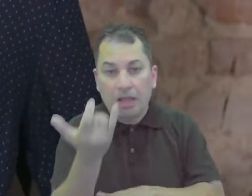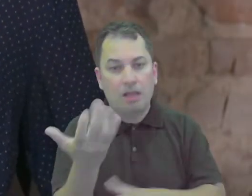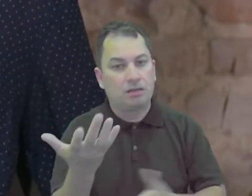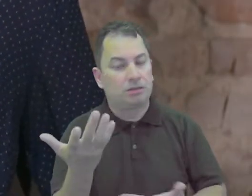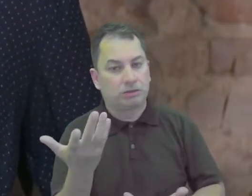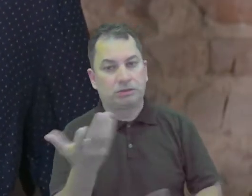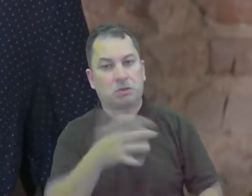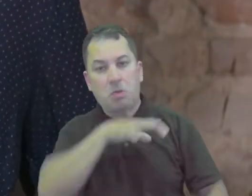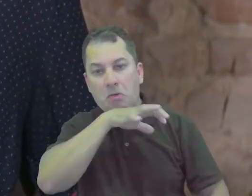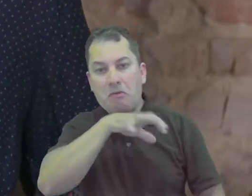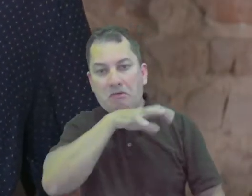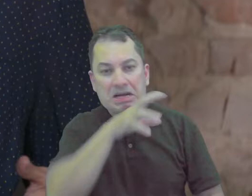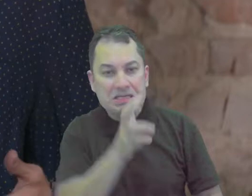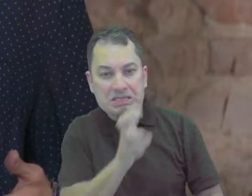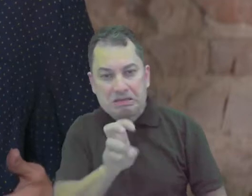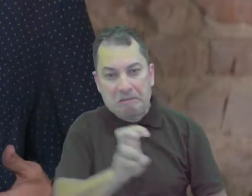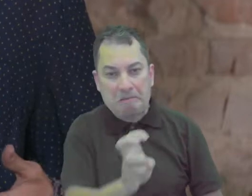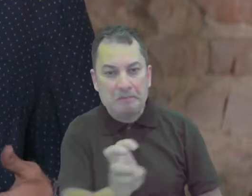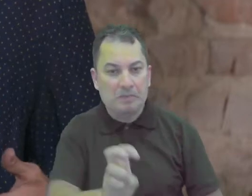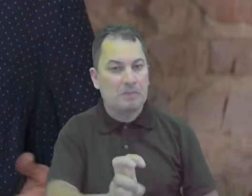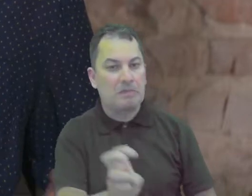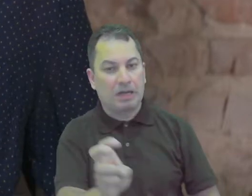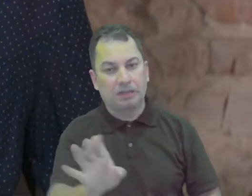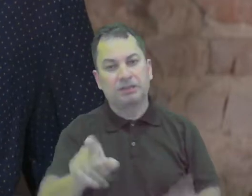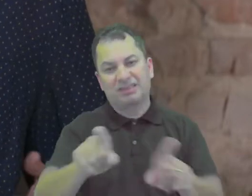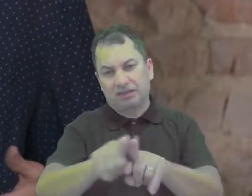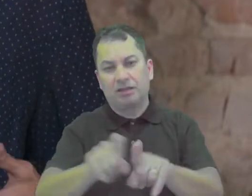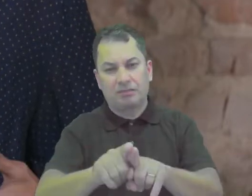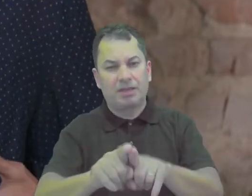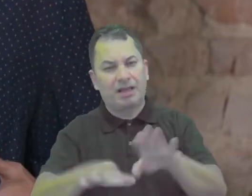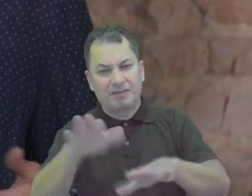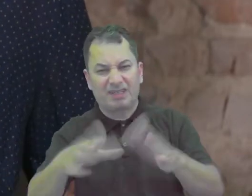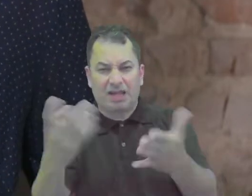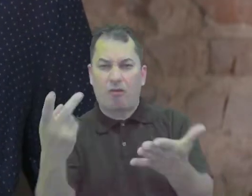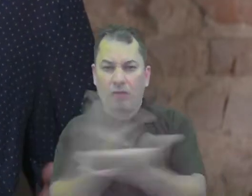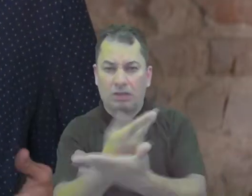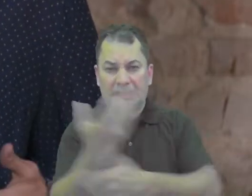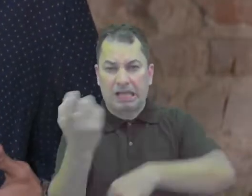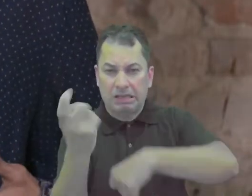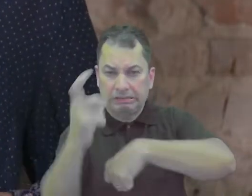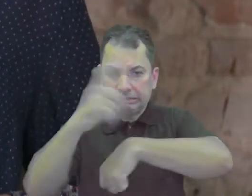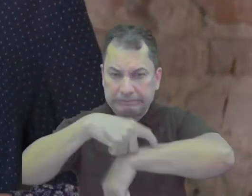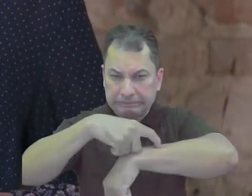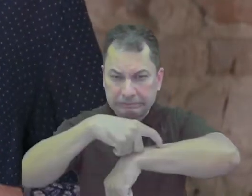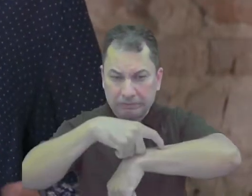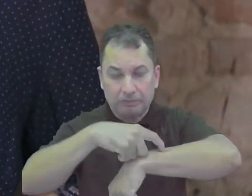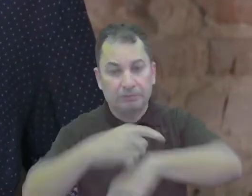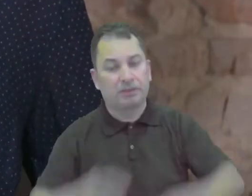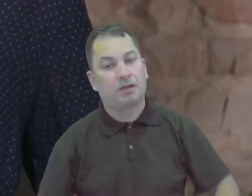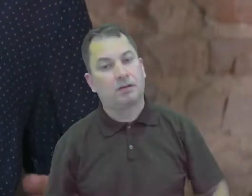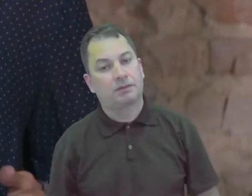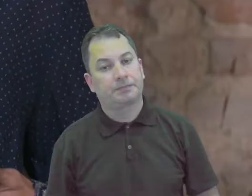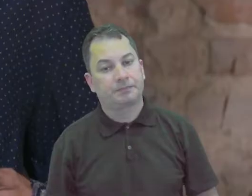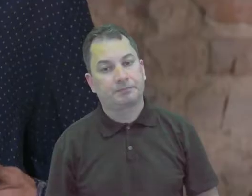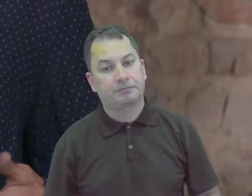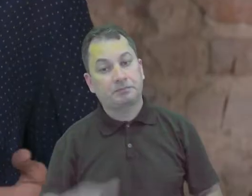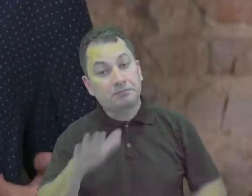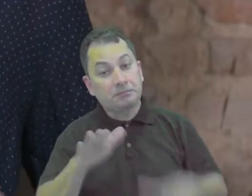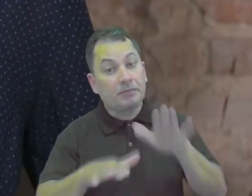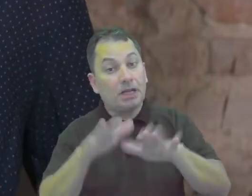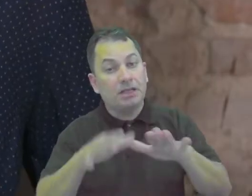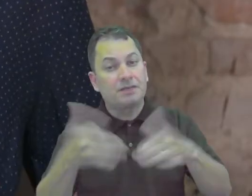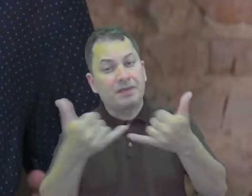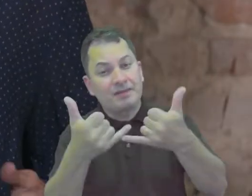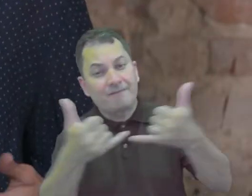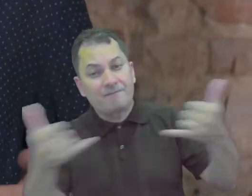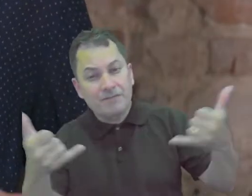gente está em um período de inundação, é bem frequente que fios que estejam mal acoplados,